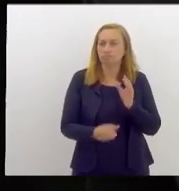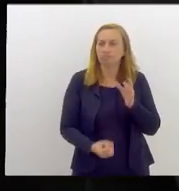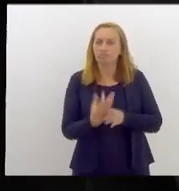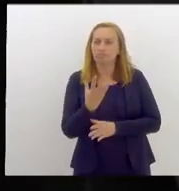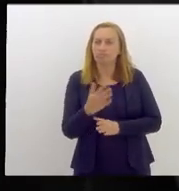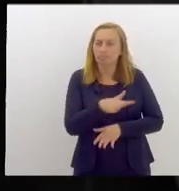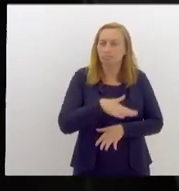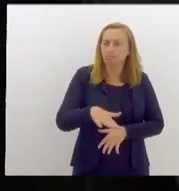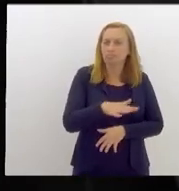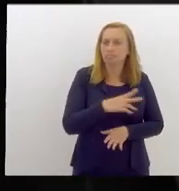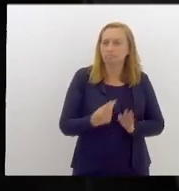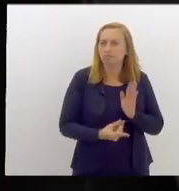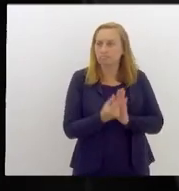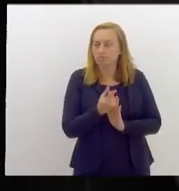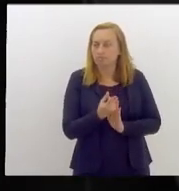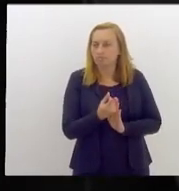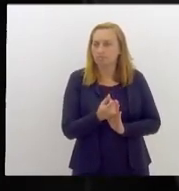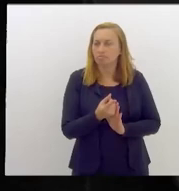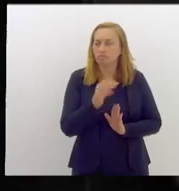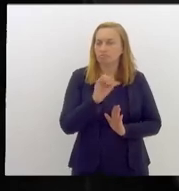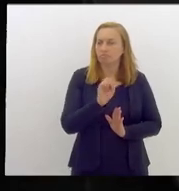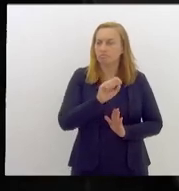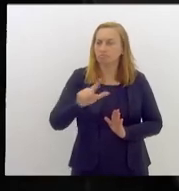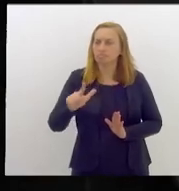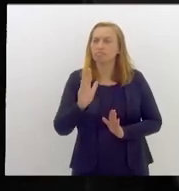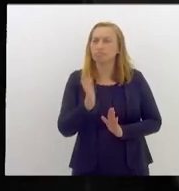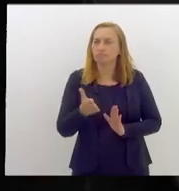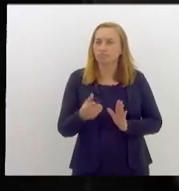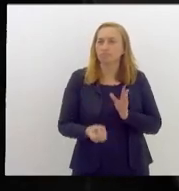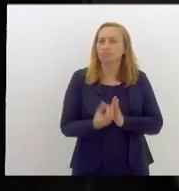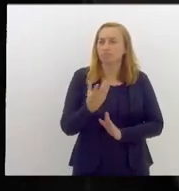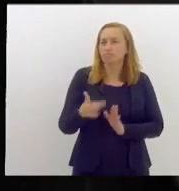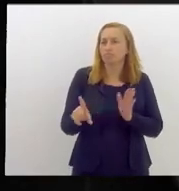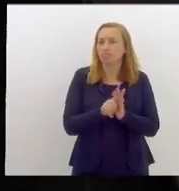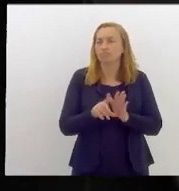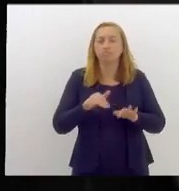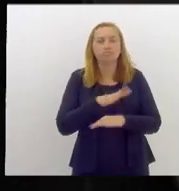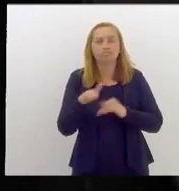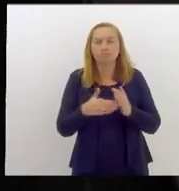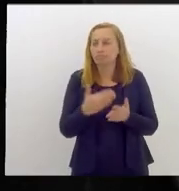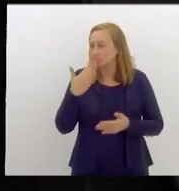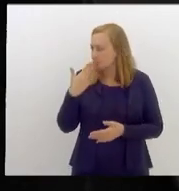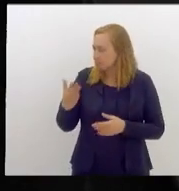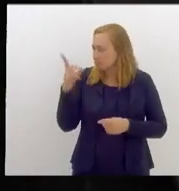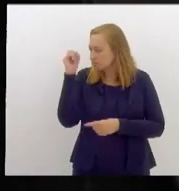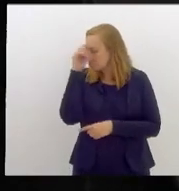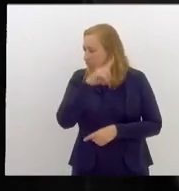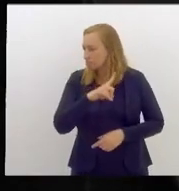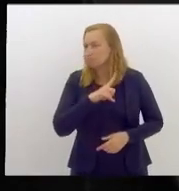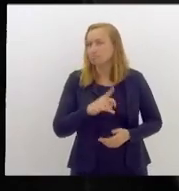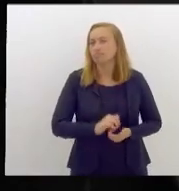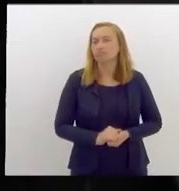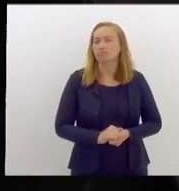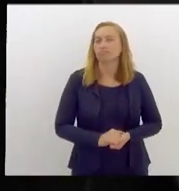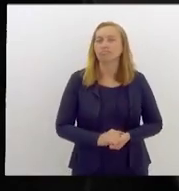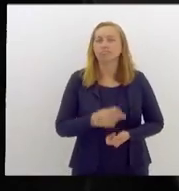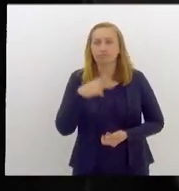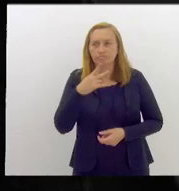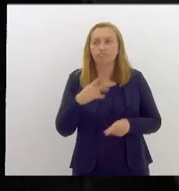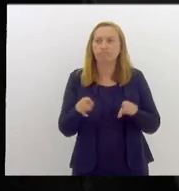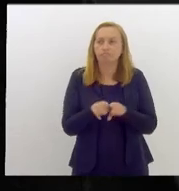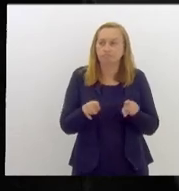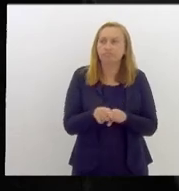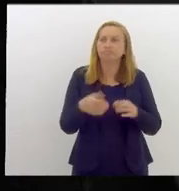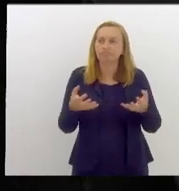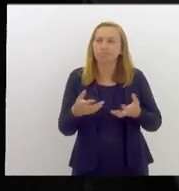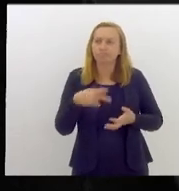orçamentária de um fundo de fomento da equação que já tinha sido criado por lei então todo tipo de dificuldade aqui se falou também eu